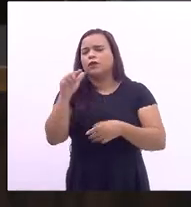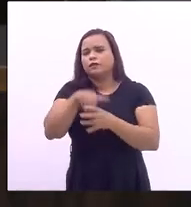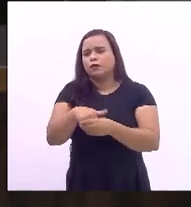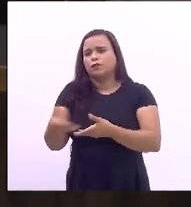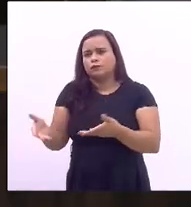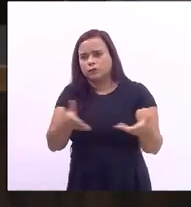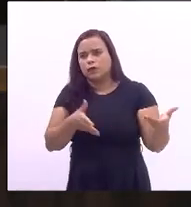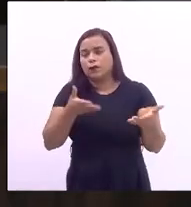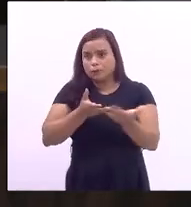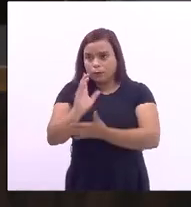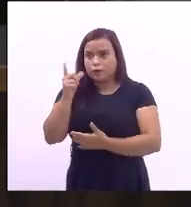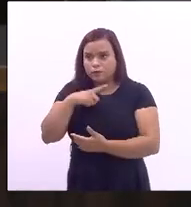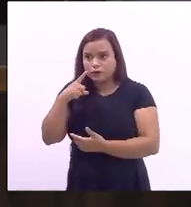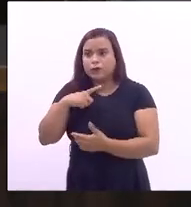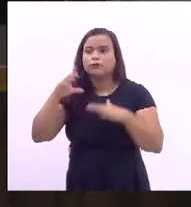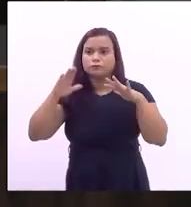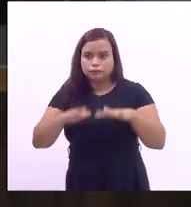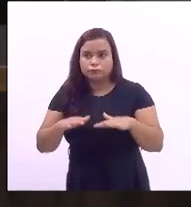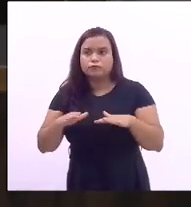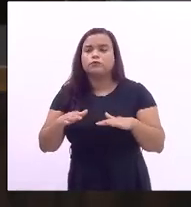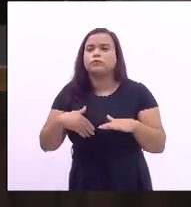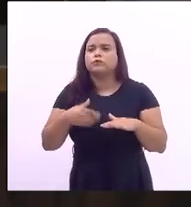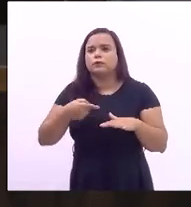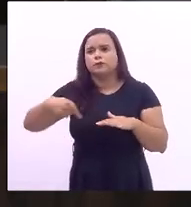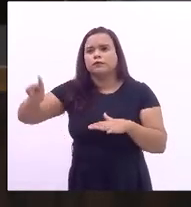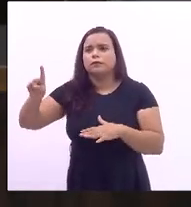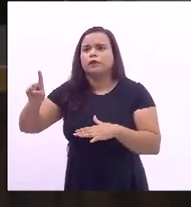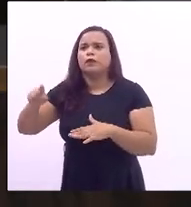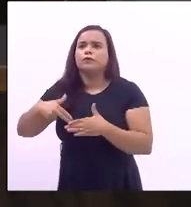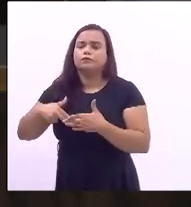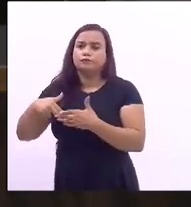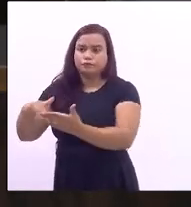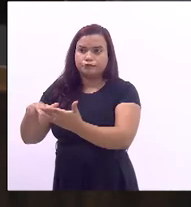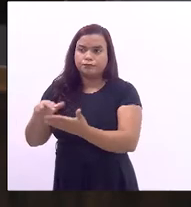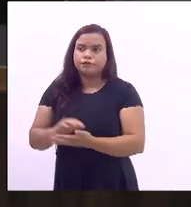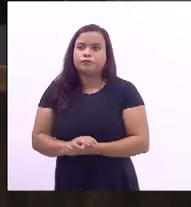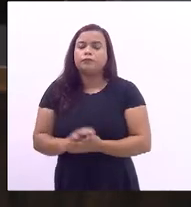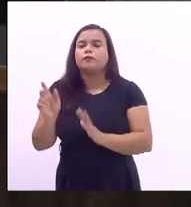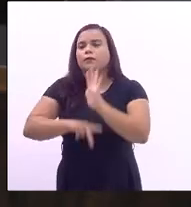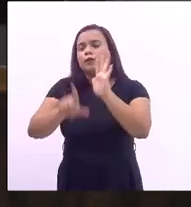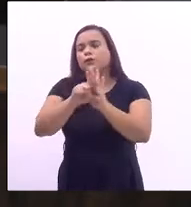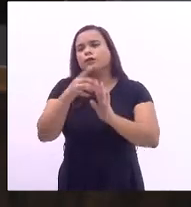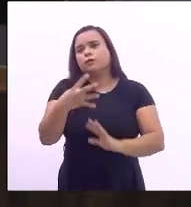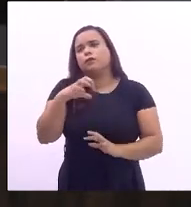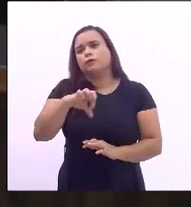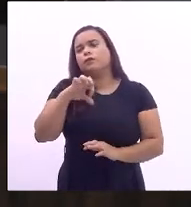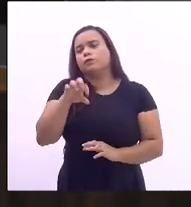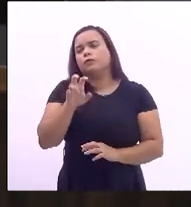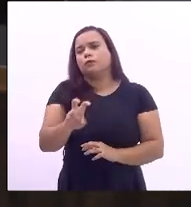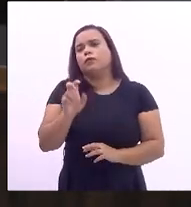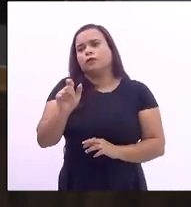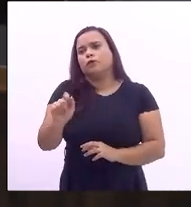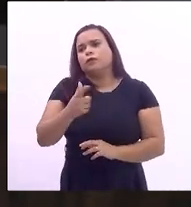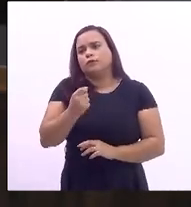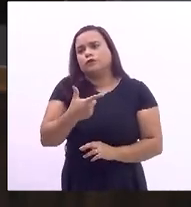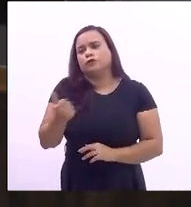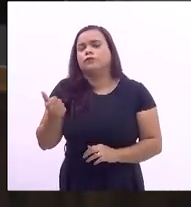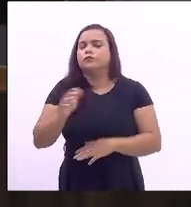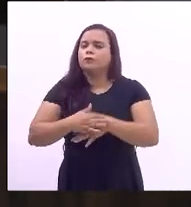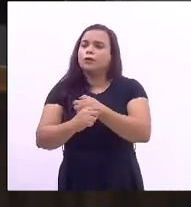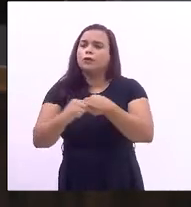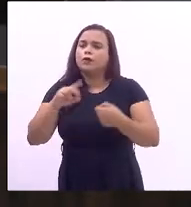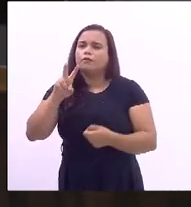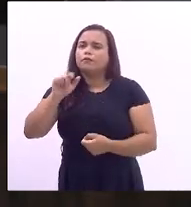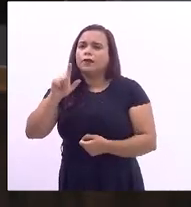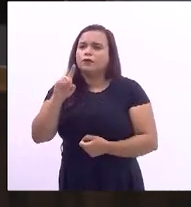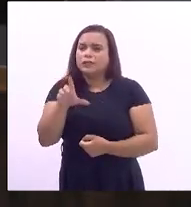seus que aprovam permaneçam Como estão aprovadas vai autógrafo projeto de lei 4995 4:21 de autoria Deputado Valdeci